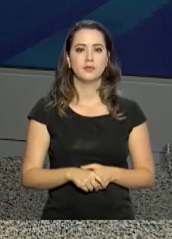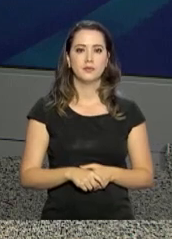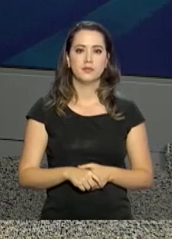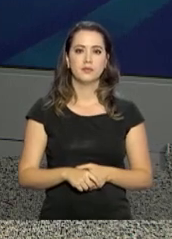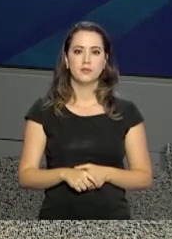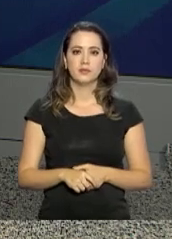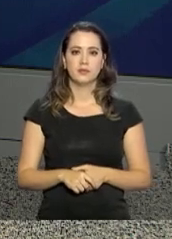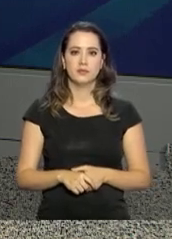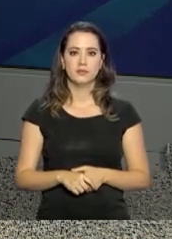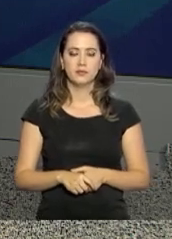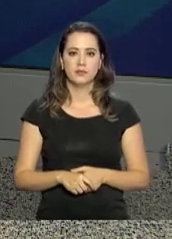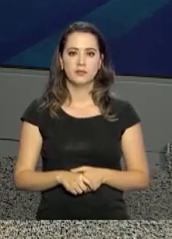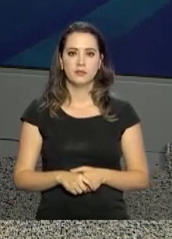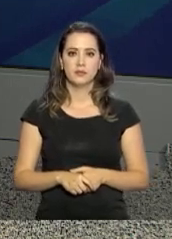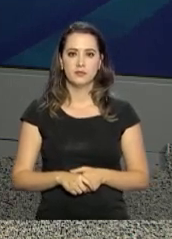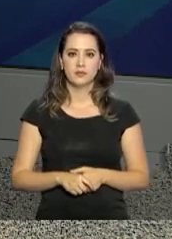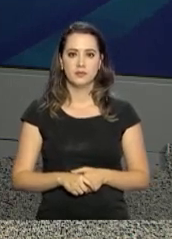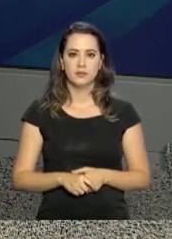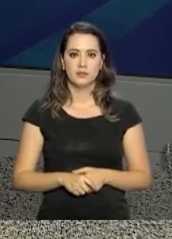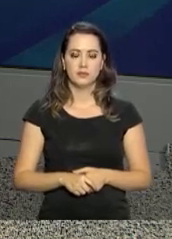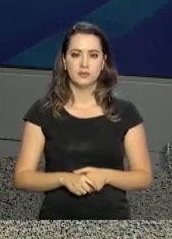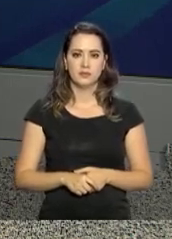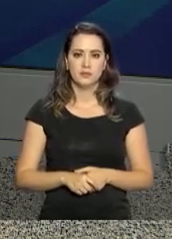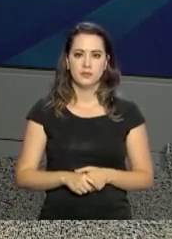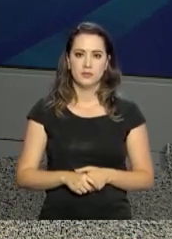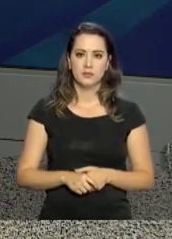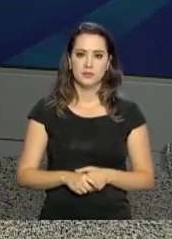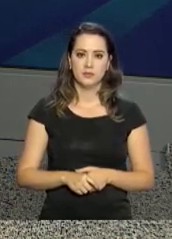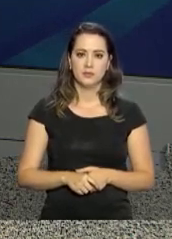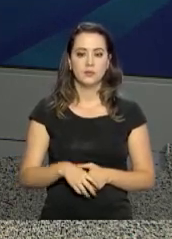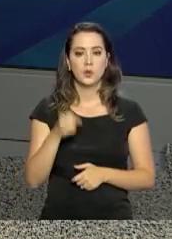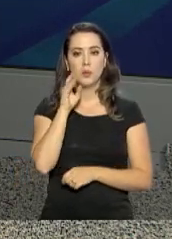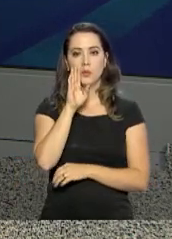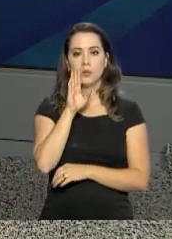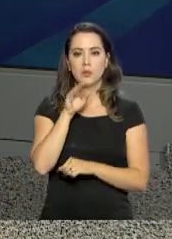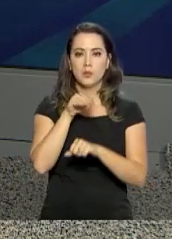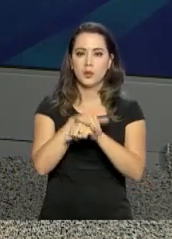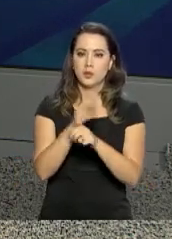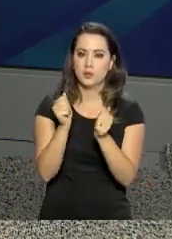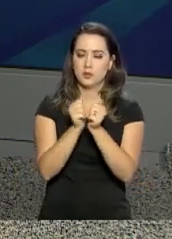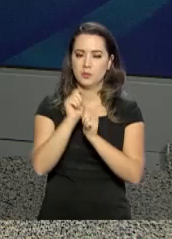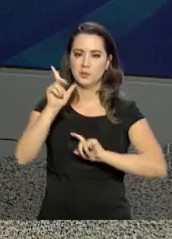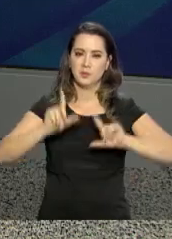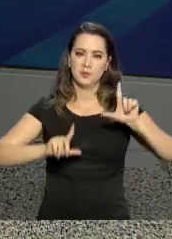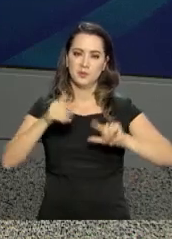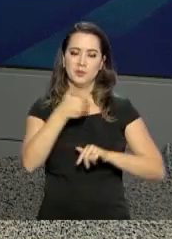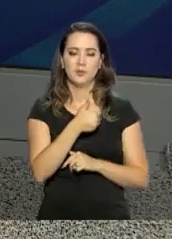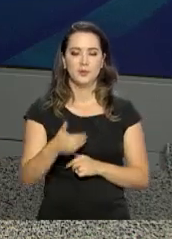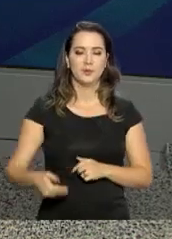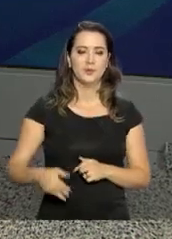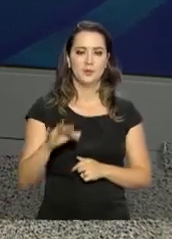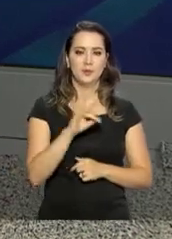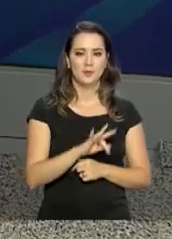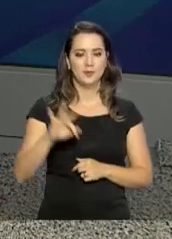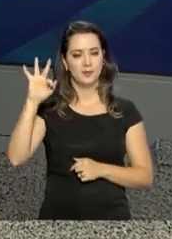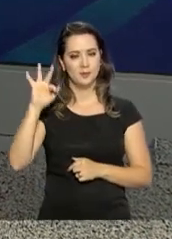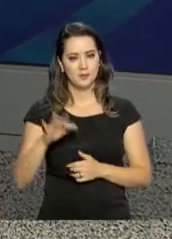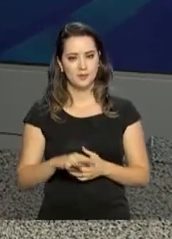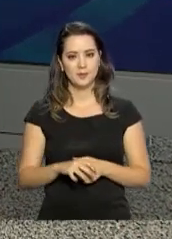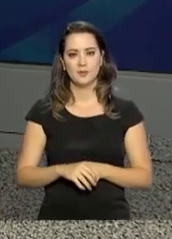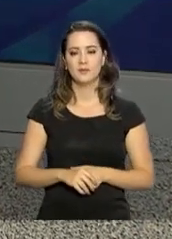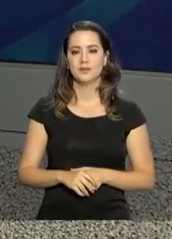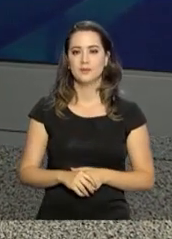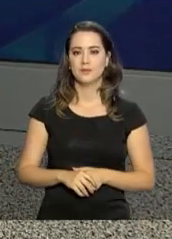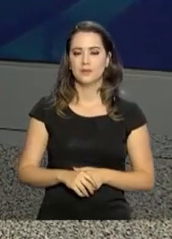9 359 5084 uma boa noite pra você continue com a gente aqui na nbr a tv